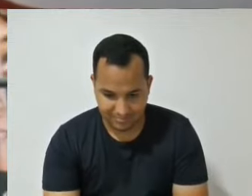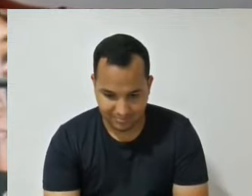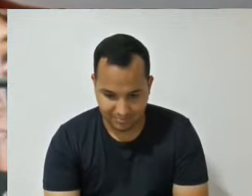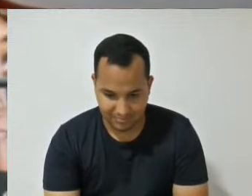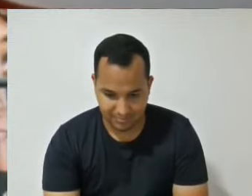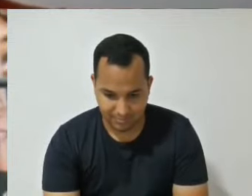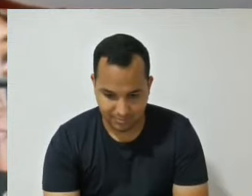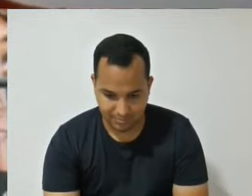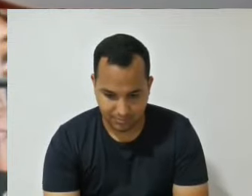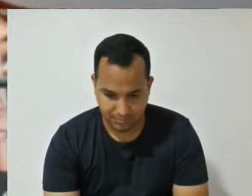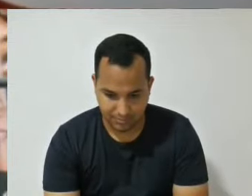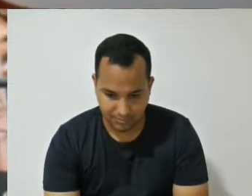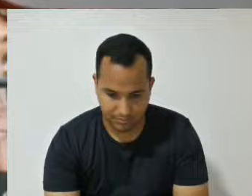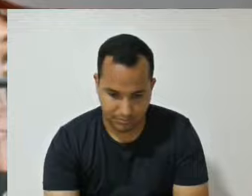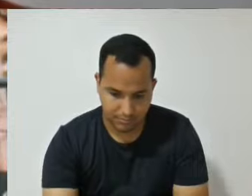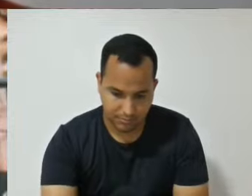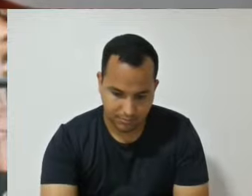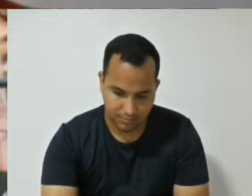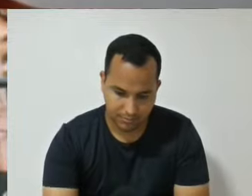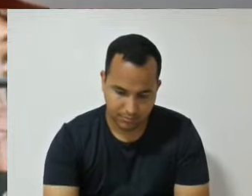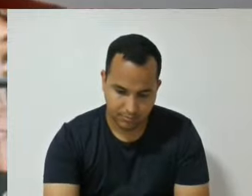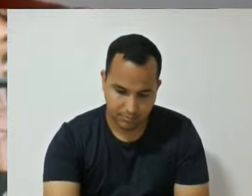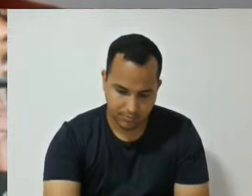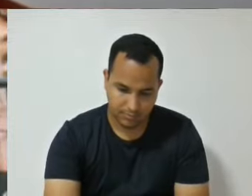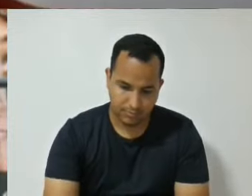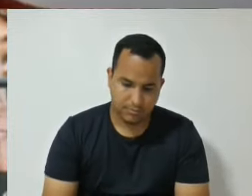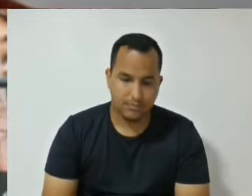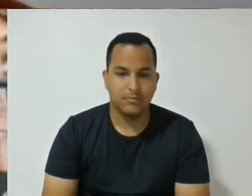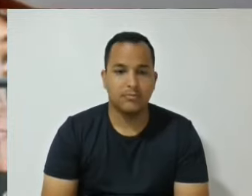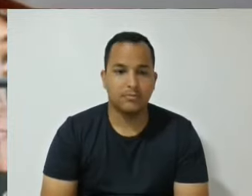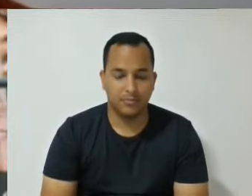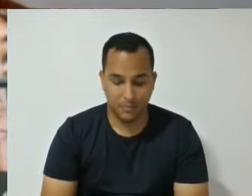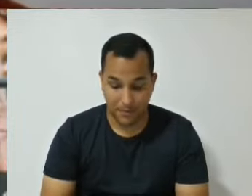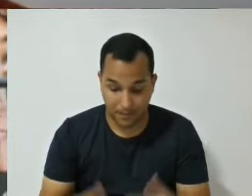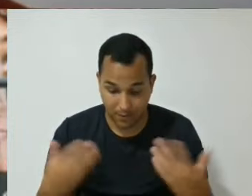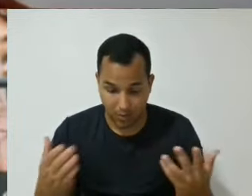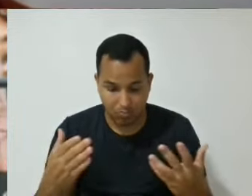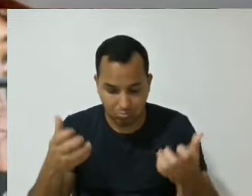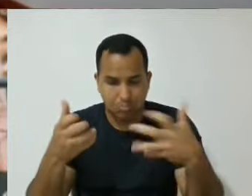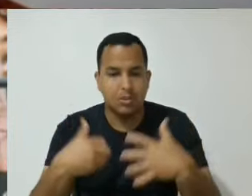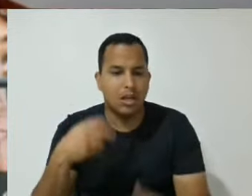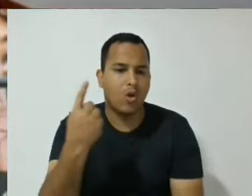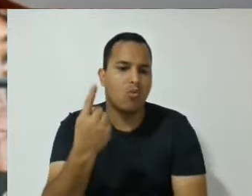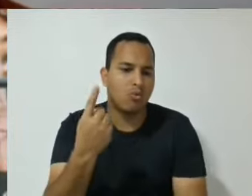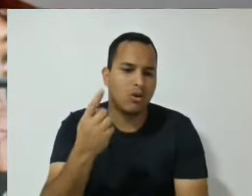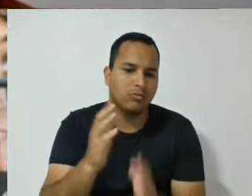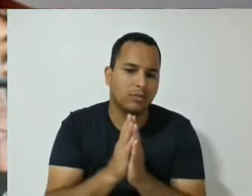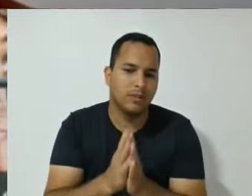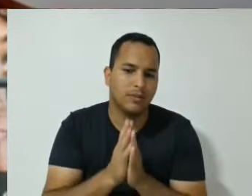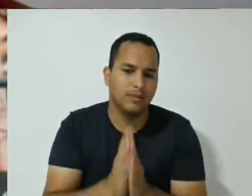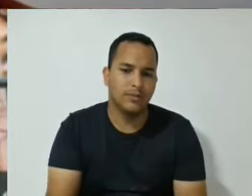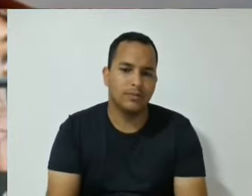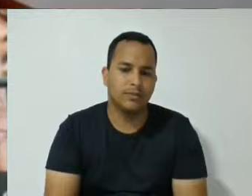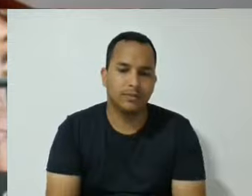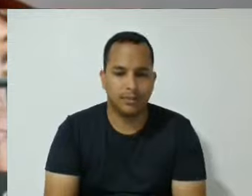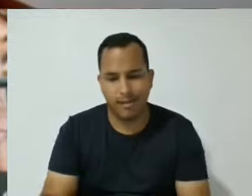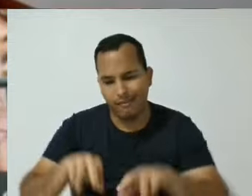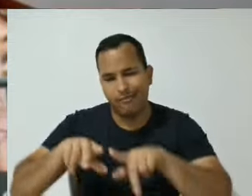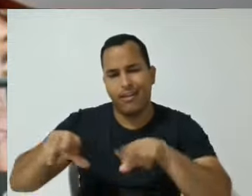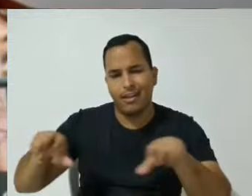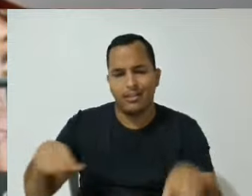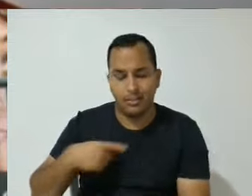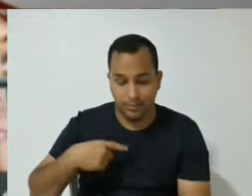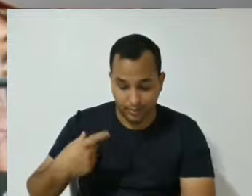Ô, gente, olha, nossa, Mas foi muito. elenca pelo menos uma aí para gente, assim, que foi aquela assim. São várias, mas elenca uma